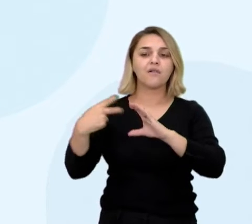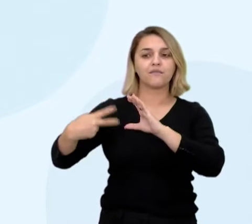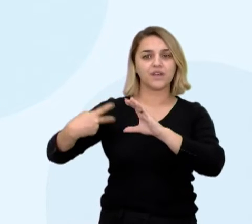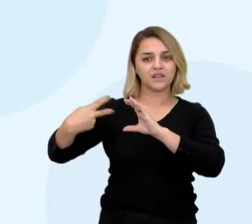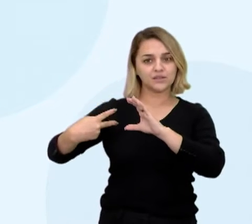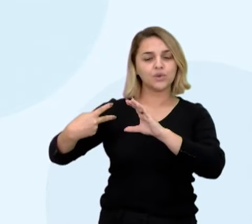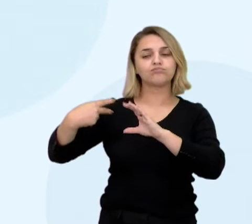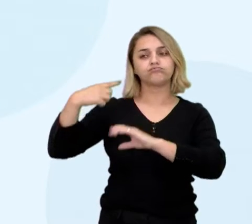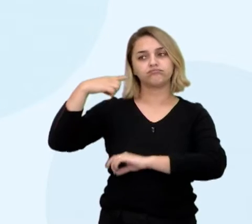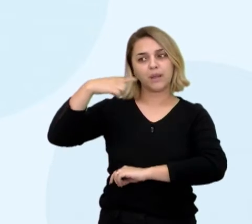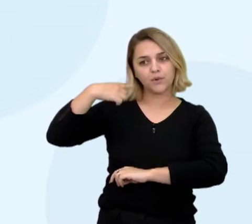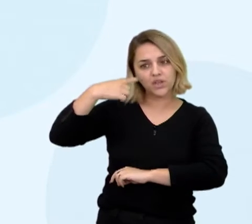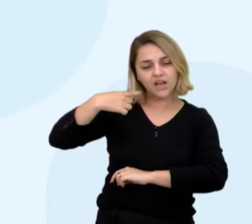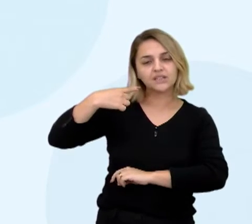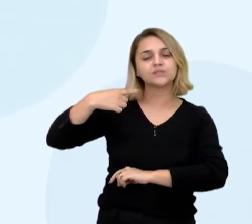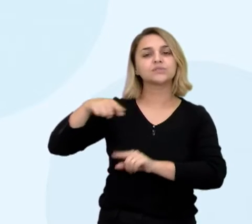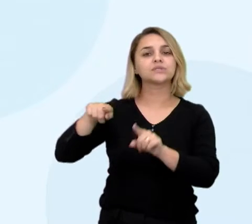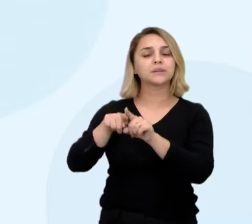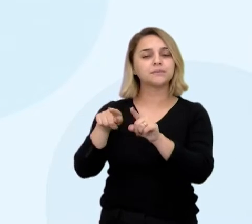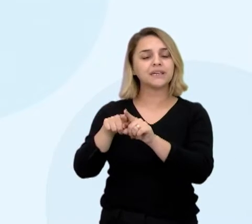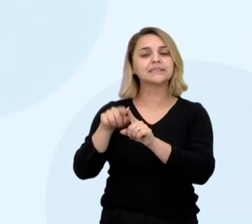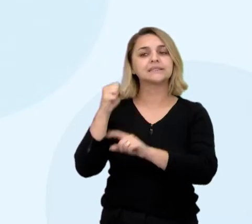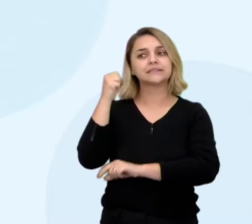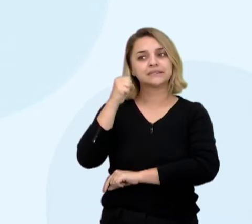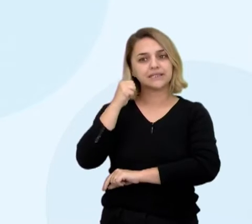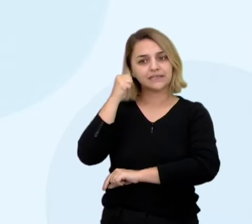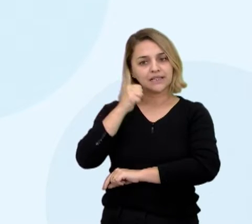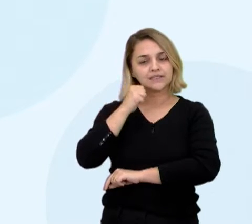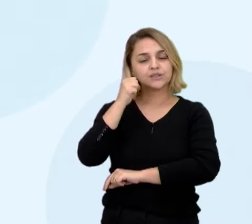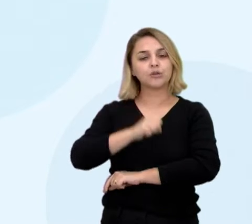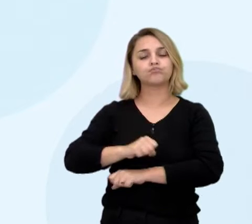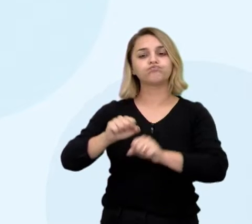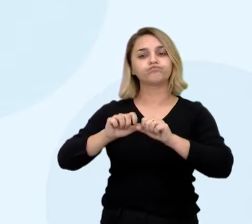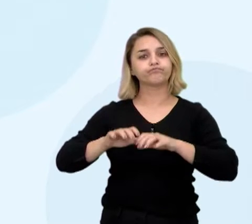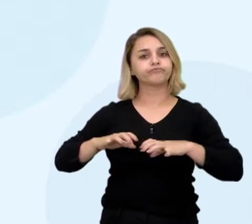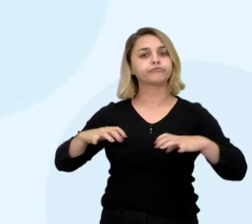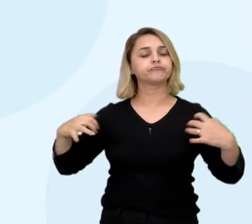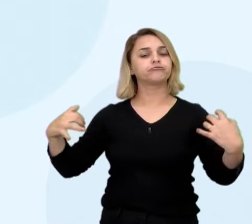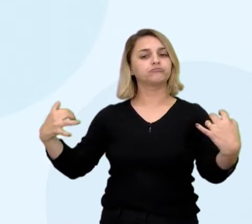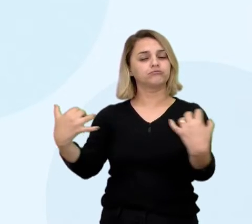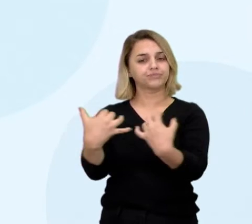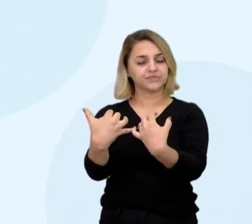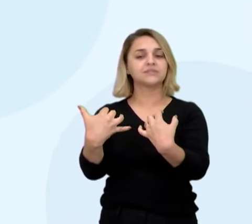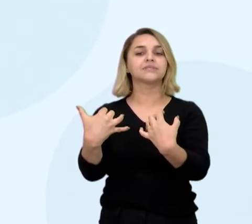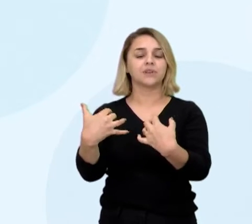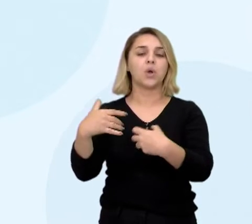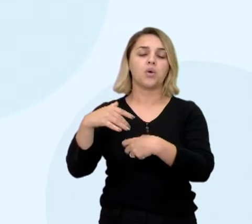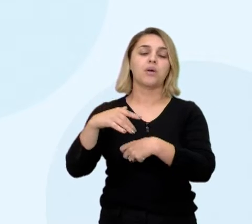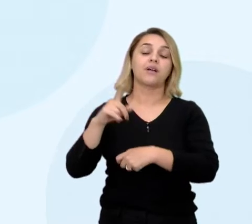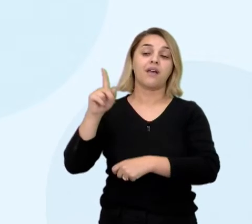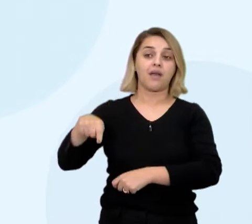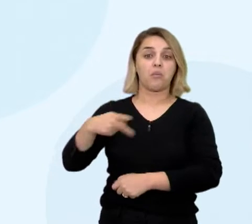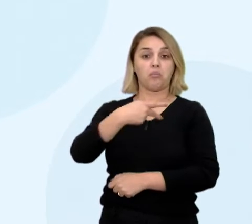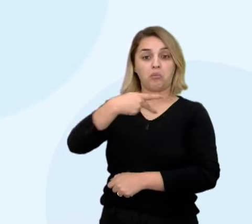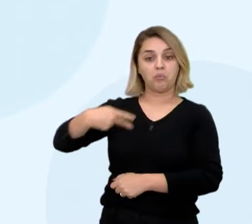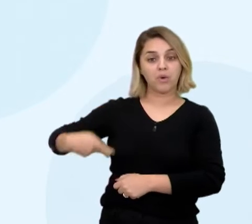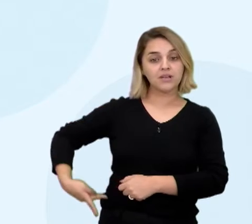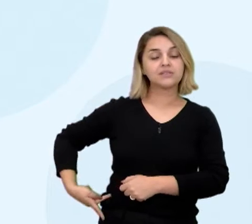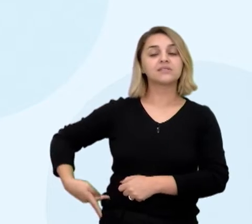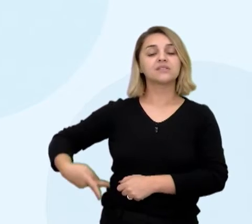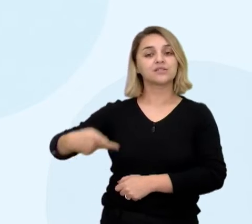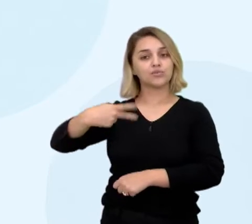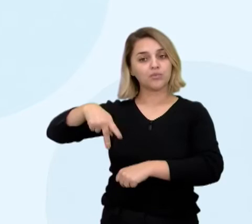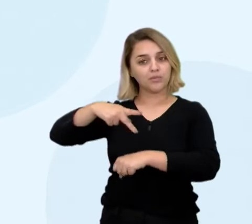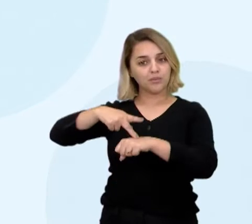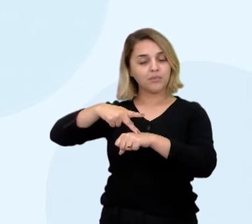Senado, e deve ser submetida à sanção ou ao veto da presidente ou do presidente da República, tá certo?